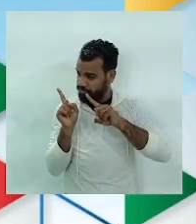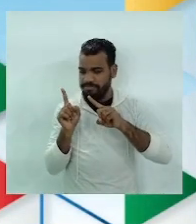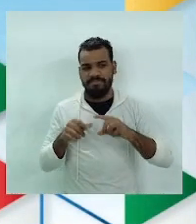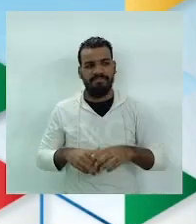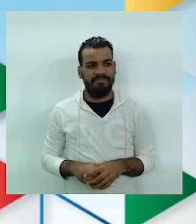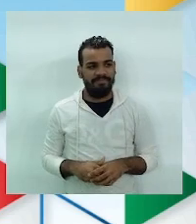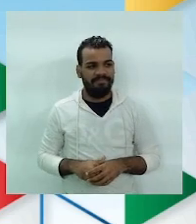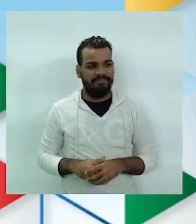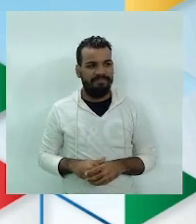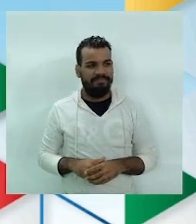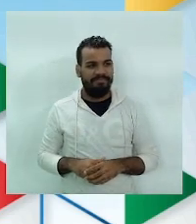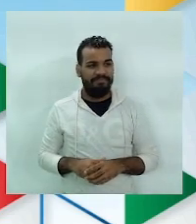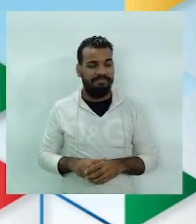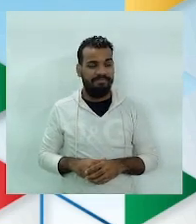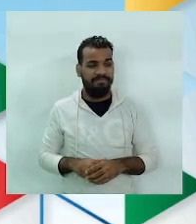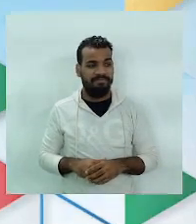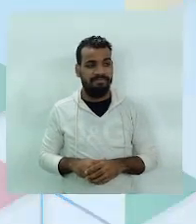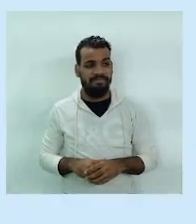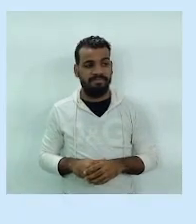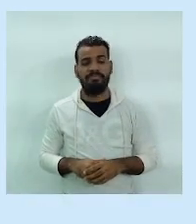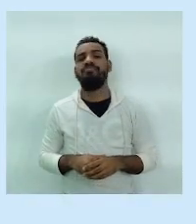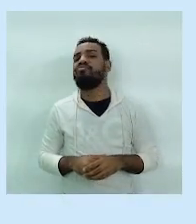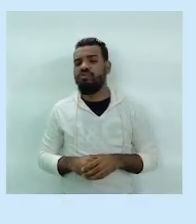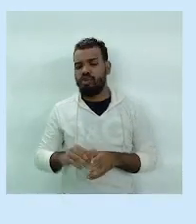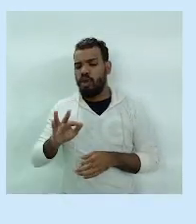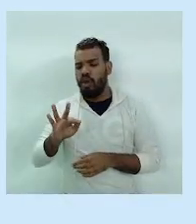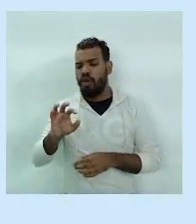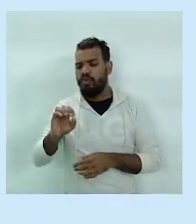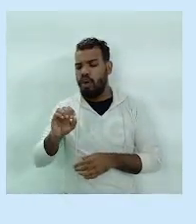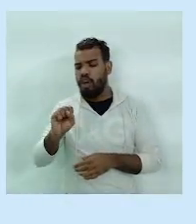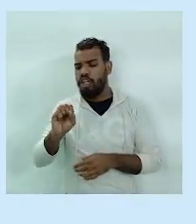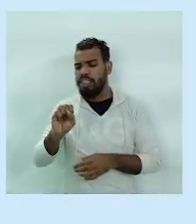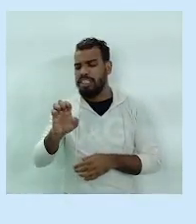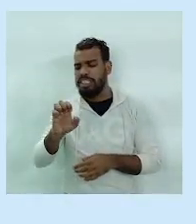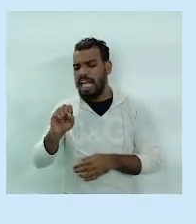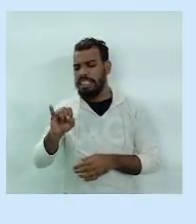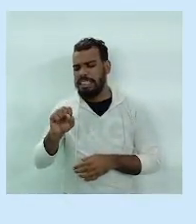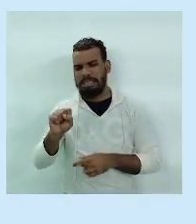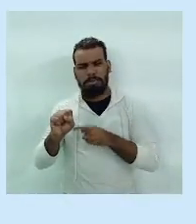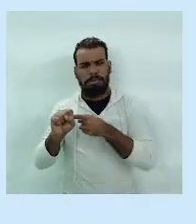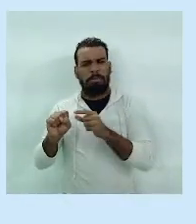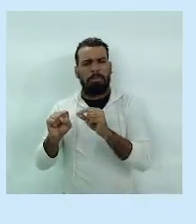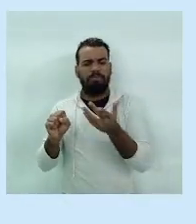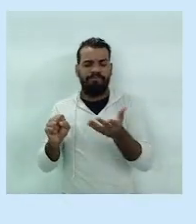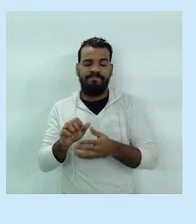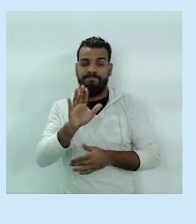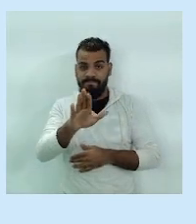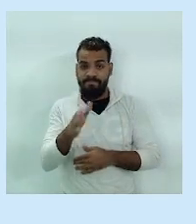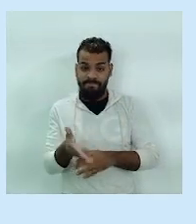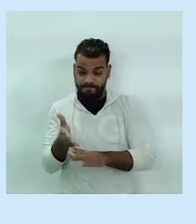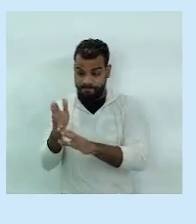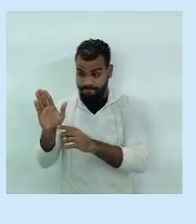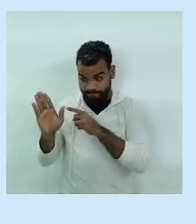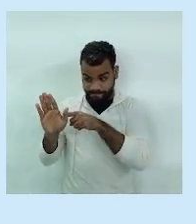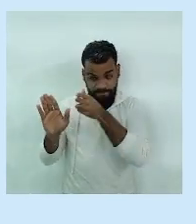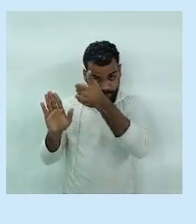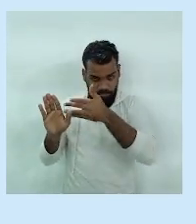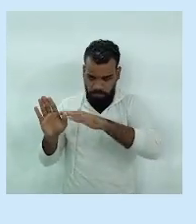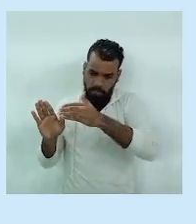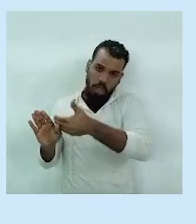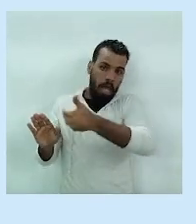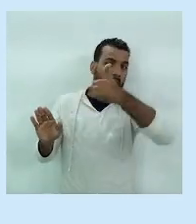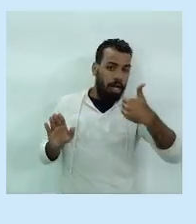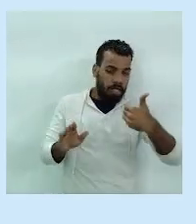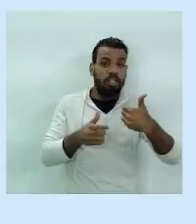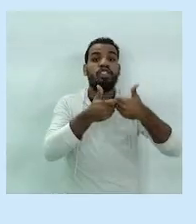sua origem. Mas para a gente falar um pouco sobre os fósseis, a gente tem que falar um pouco sobre as rochas. Mas antes disso, gostaria de agradecer